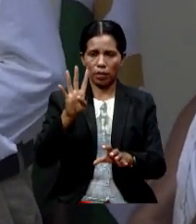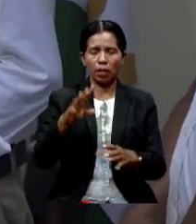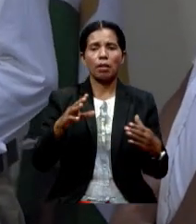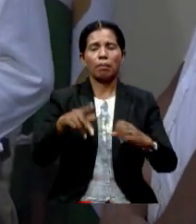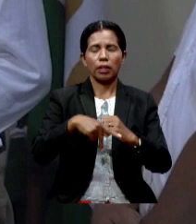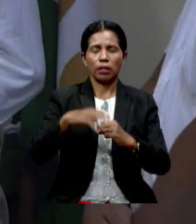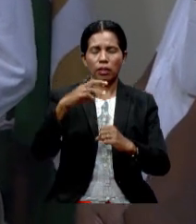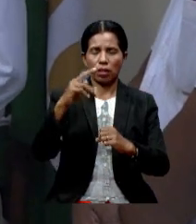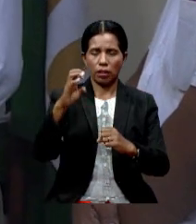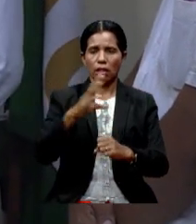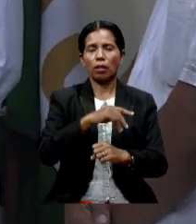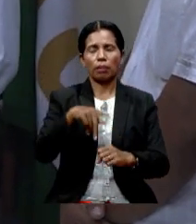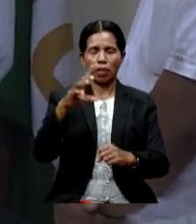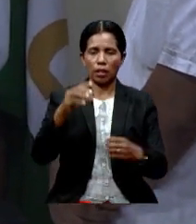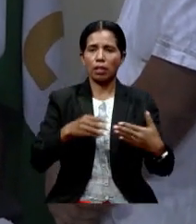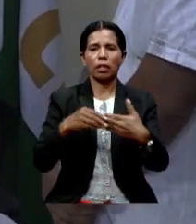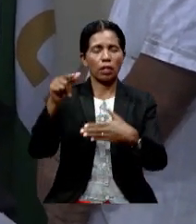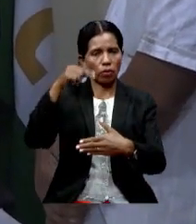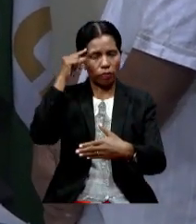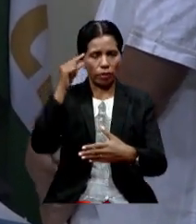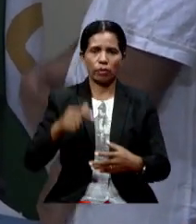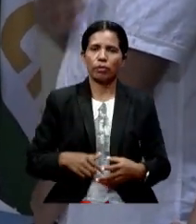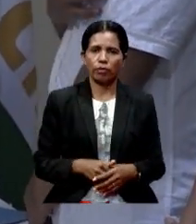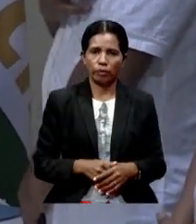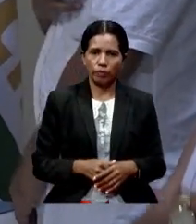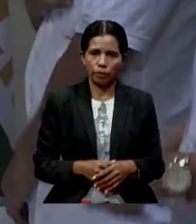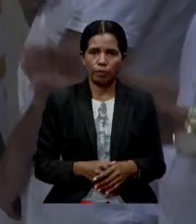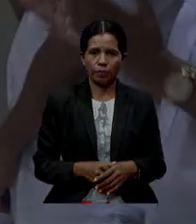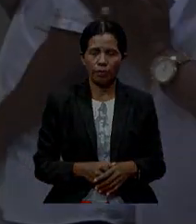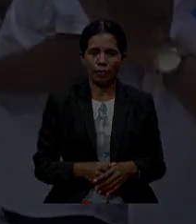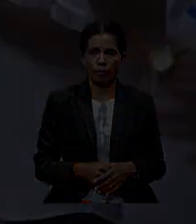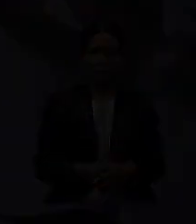Maxelidera, Governo da CIA e a Tempo Besic. João Bosco Dias, bem-vindo a Simenis, GMN.